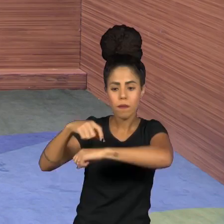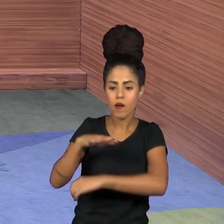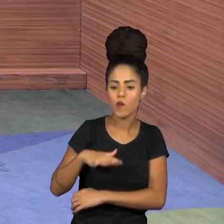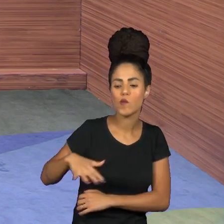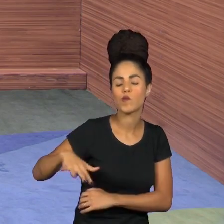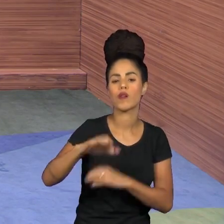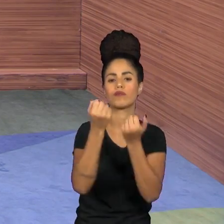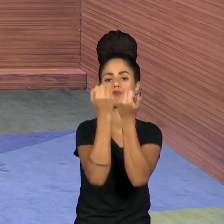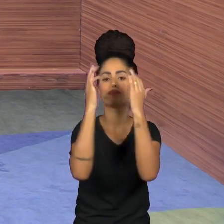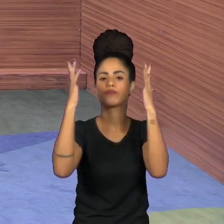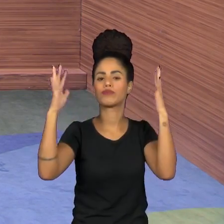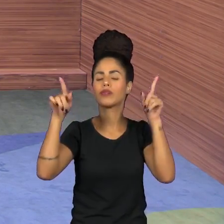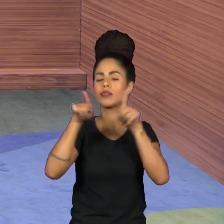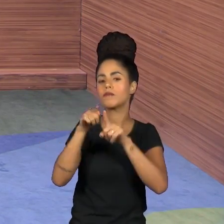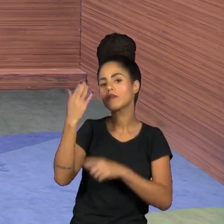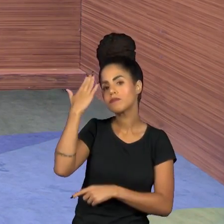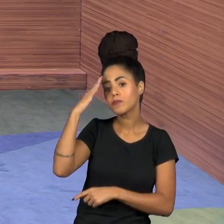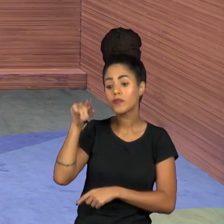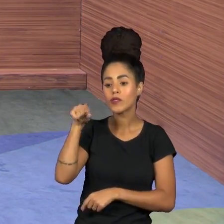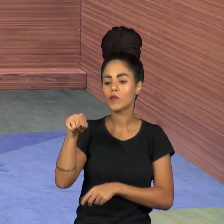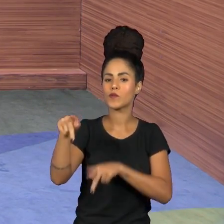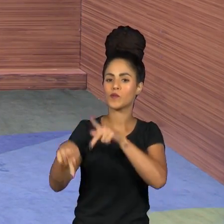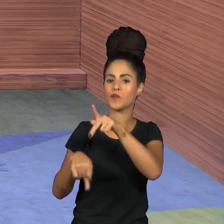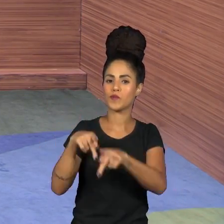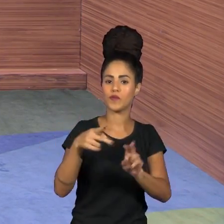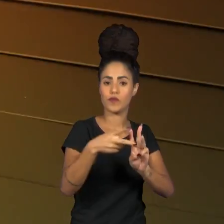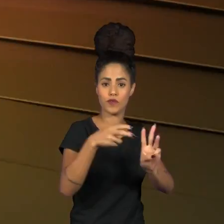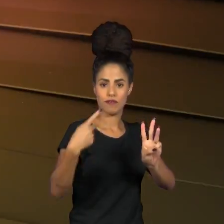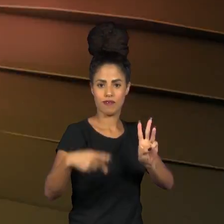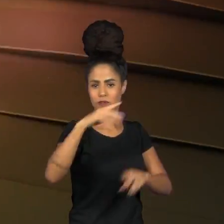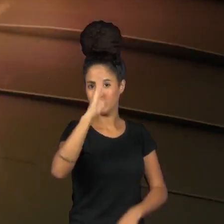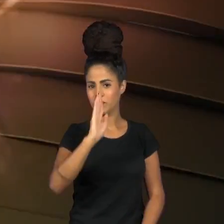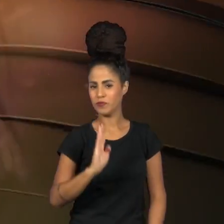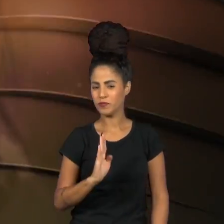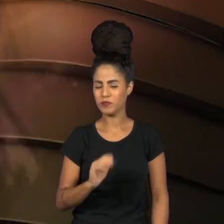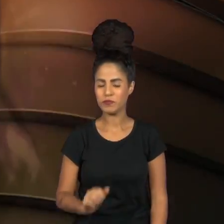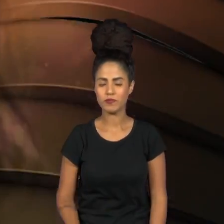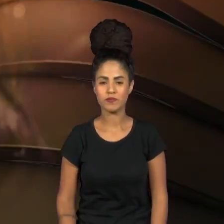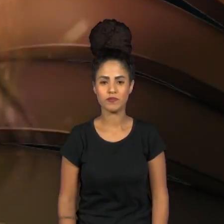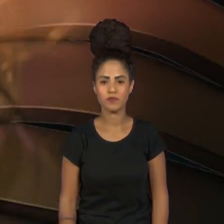urbana e a sabedoria dos povos indígenas do Brasil.